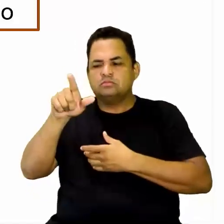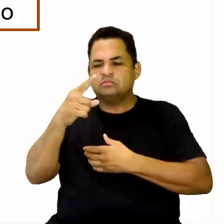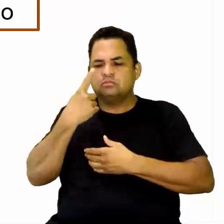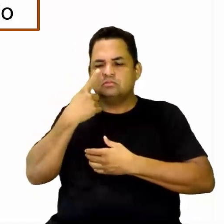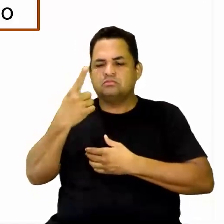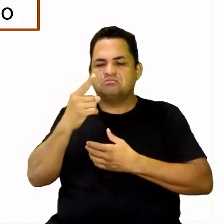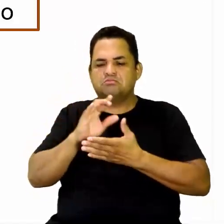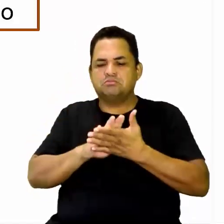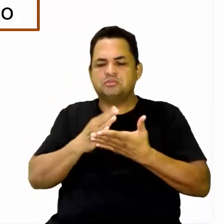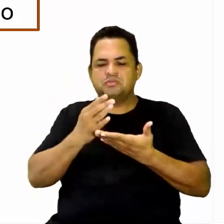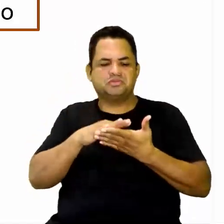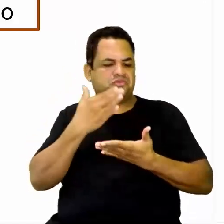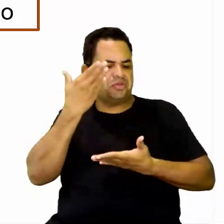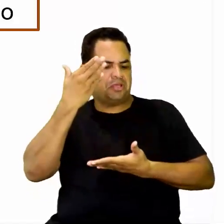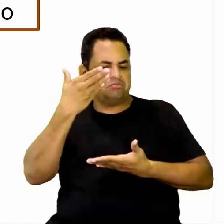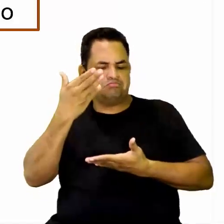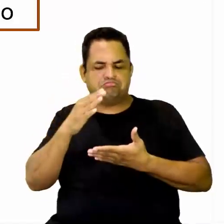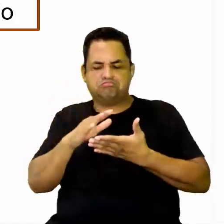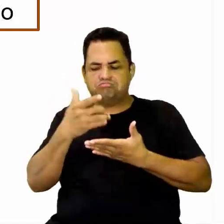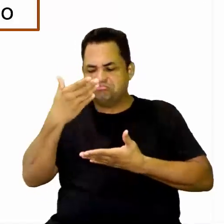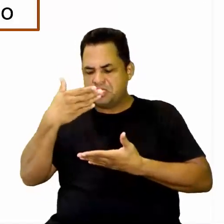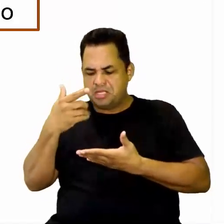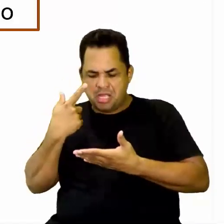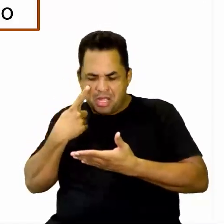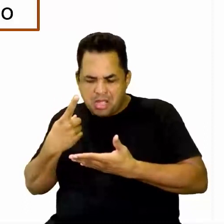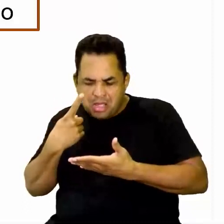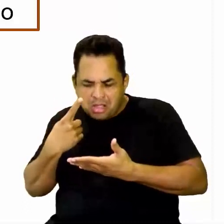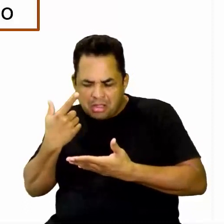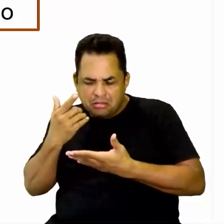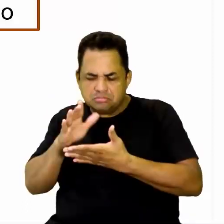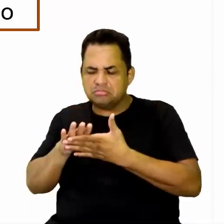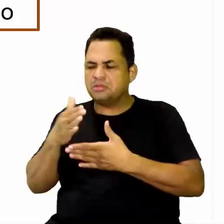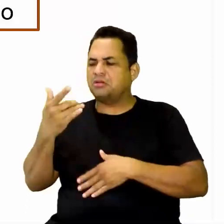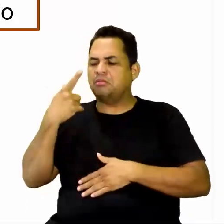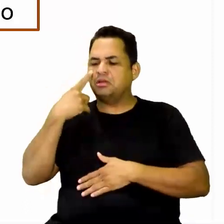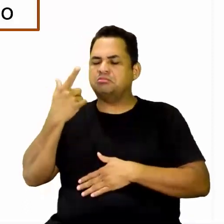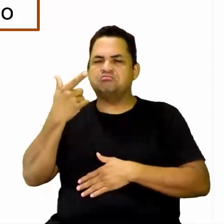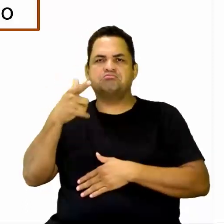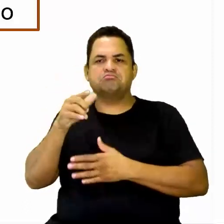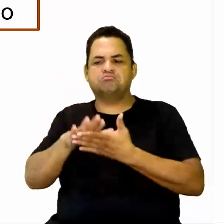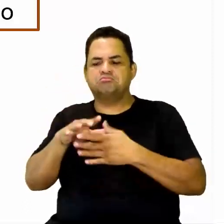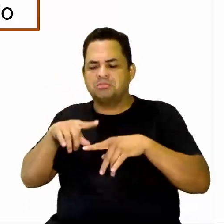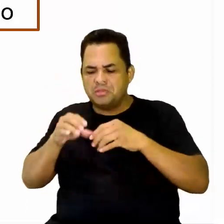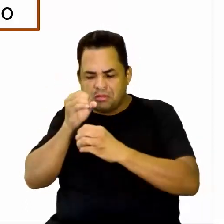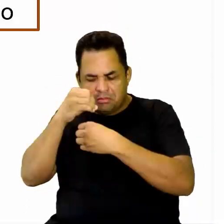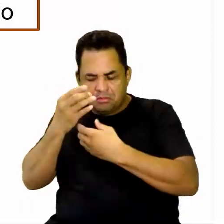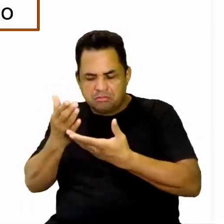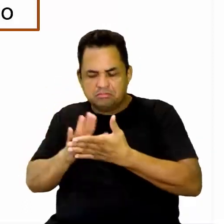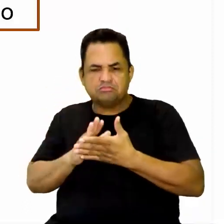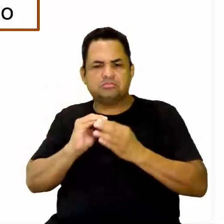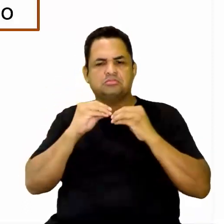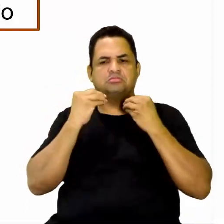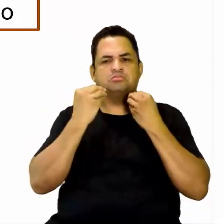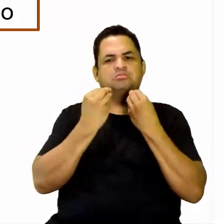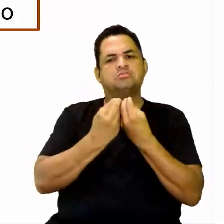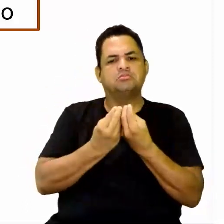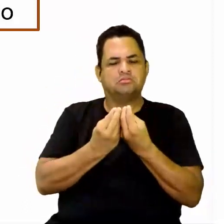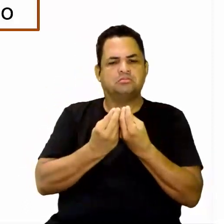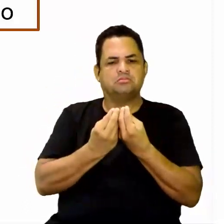olho nu o sangue, você diz: ah, o sangue é uma